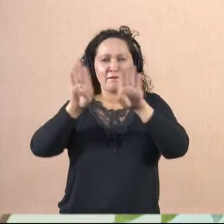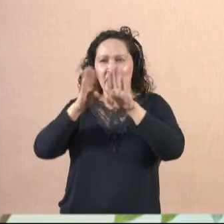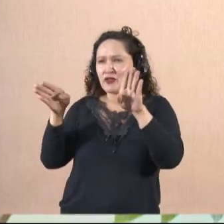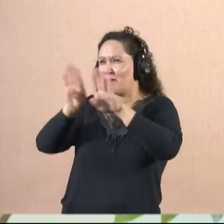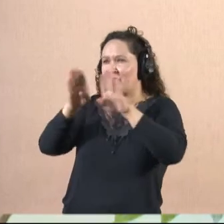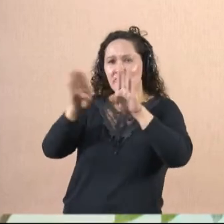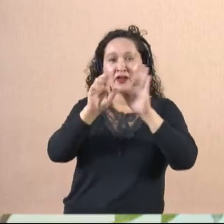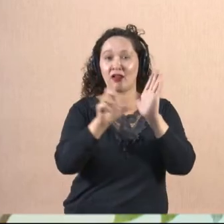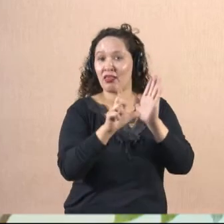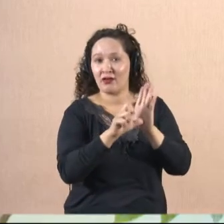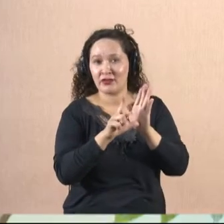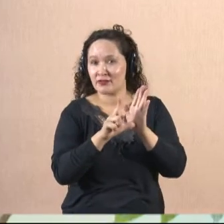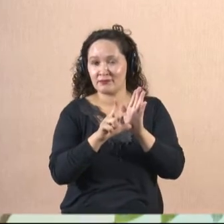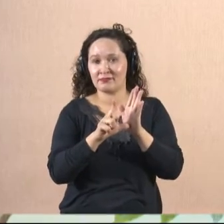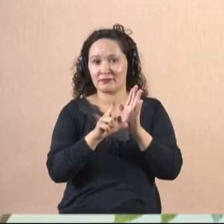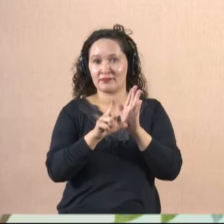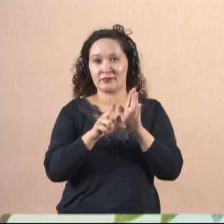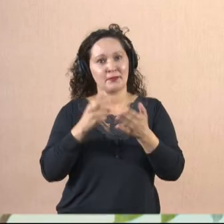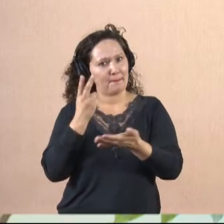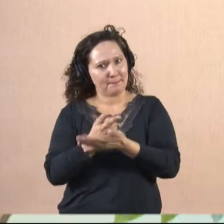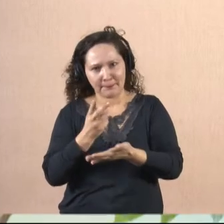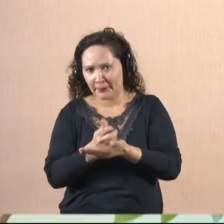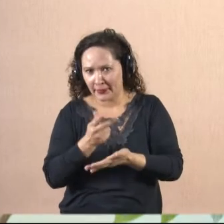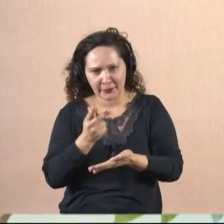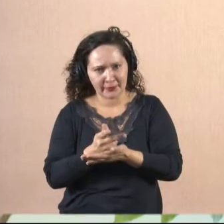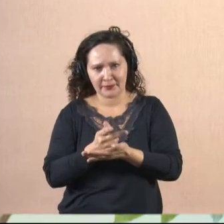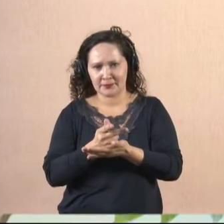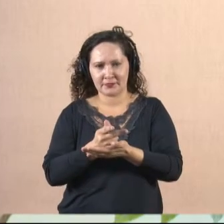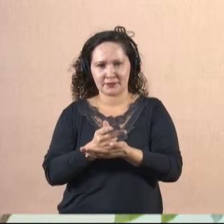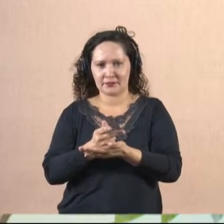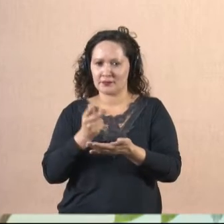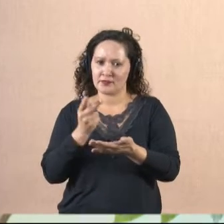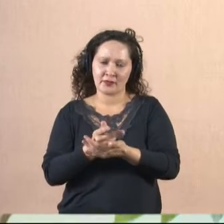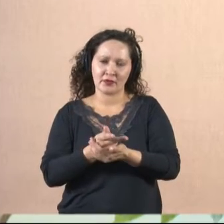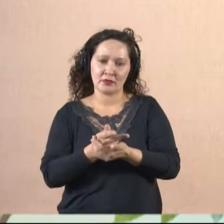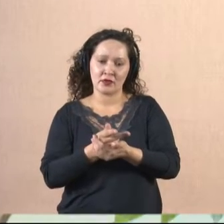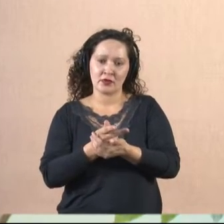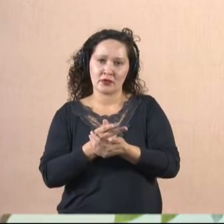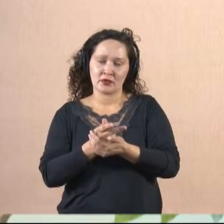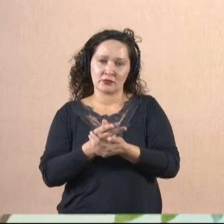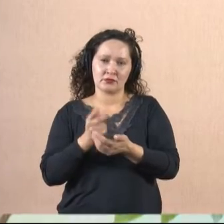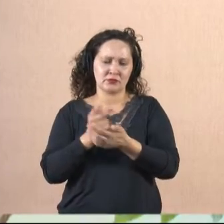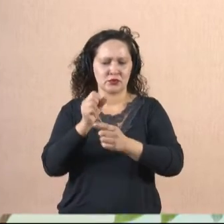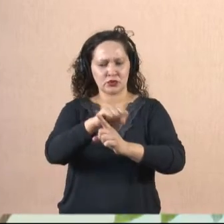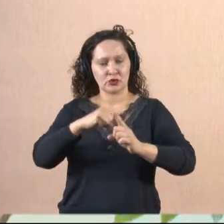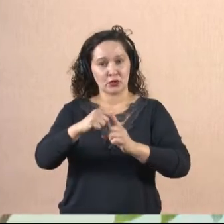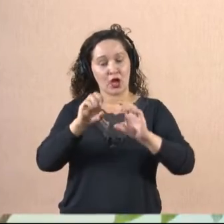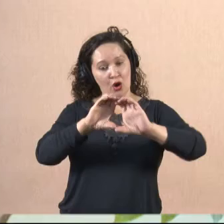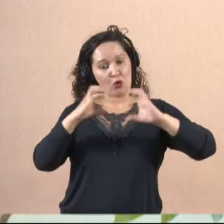das lojas máximo assim as a sociedade a